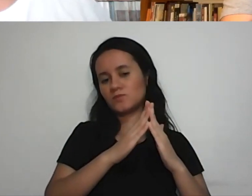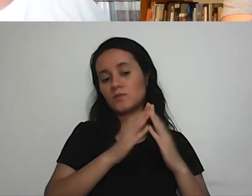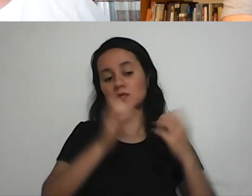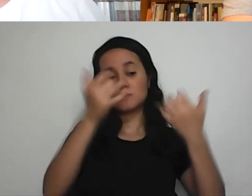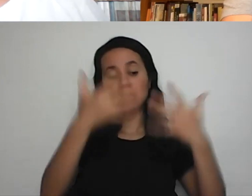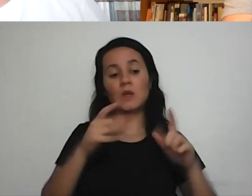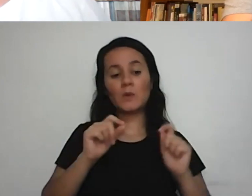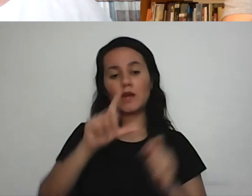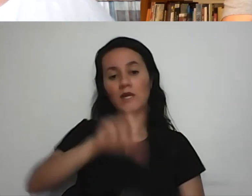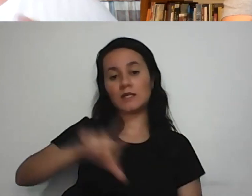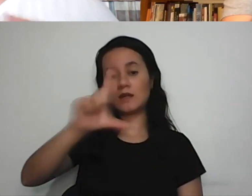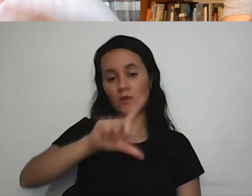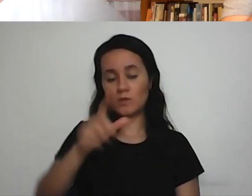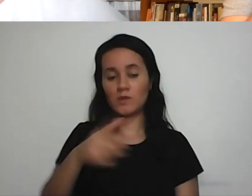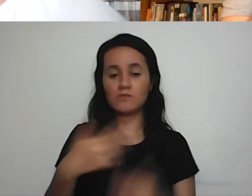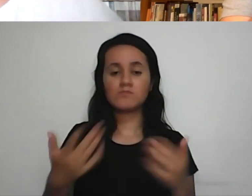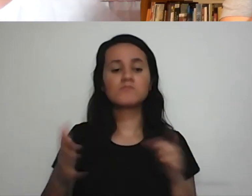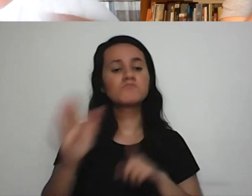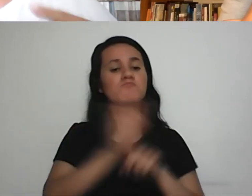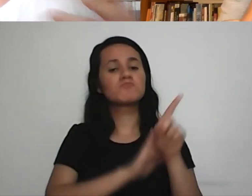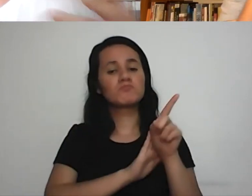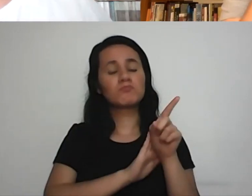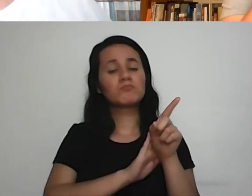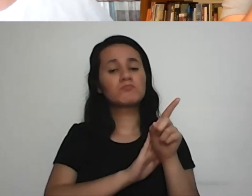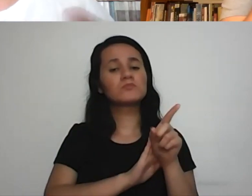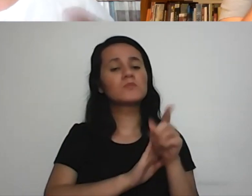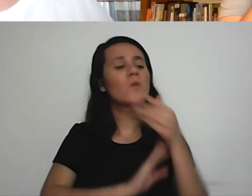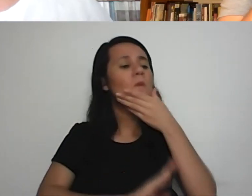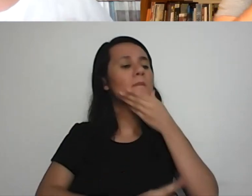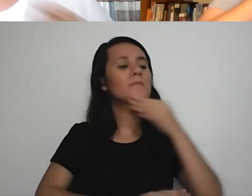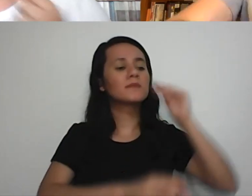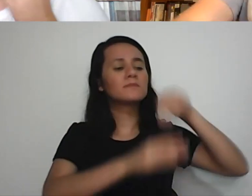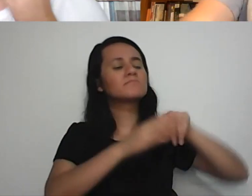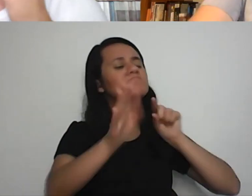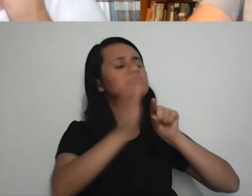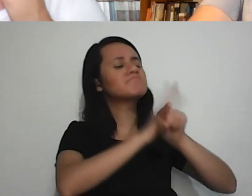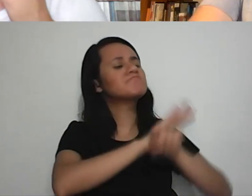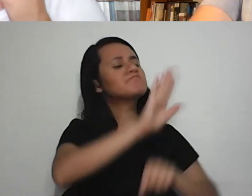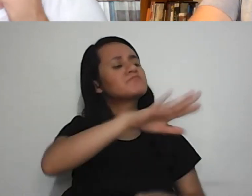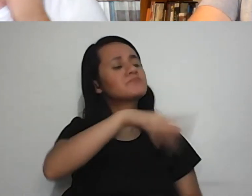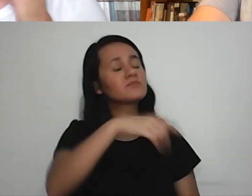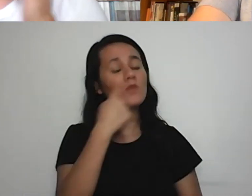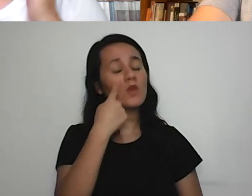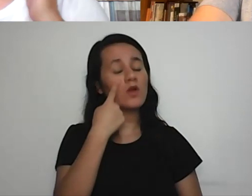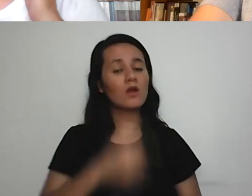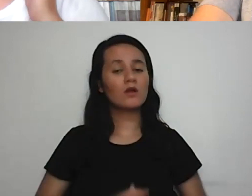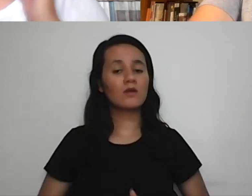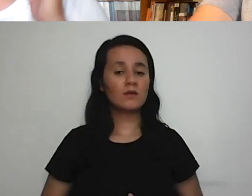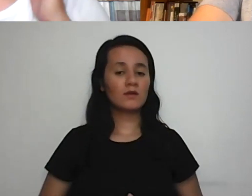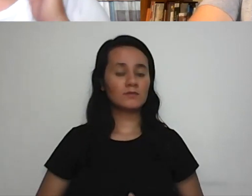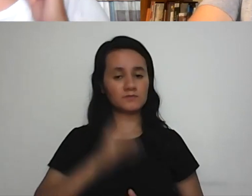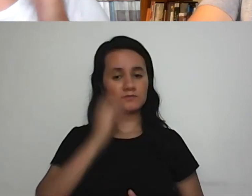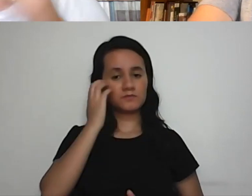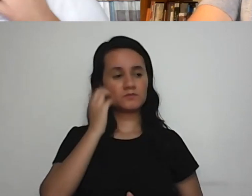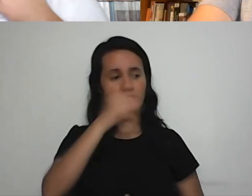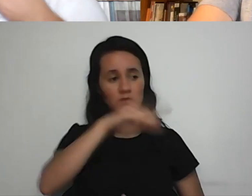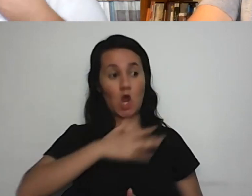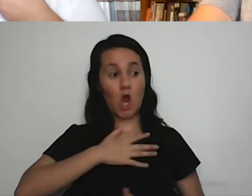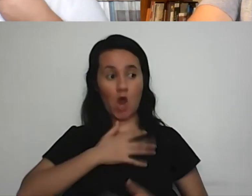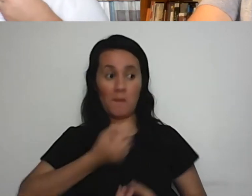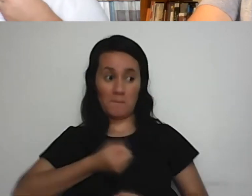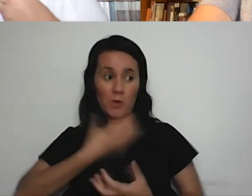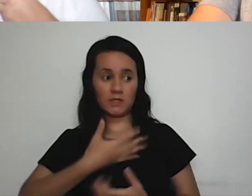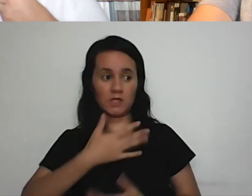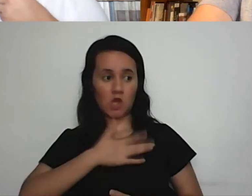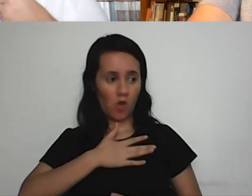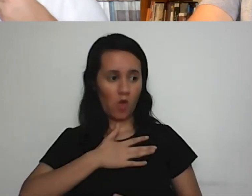literatura, né? E chegou lá e perguntou para os rapazes que estavam lá, perguntou assim, olha, vocês gostam de poesia?